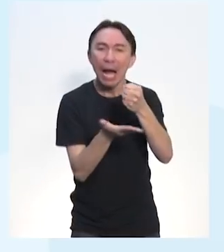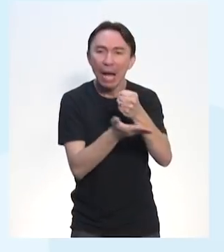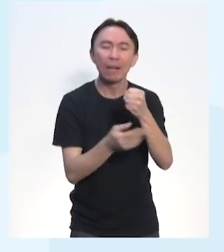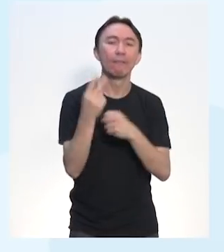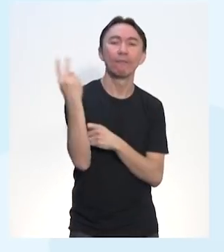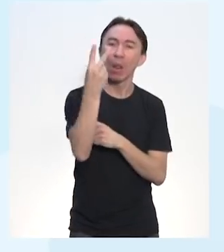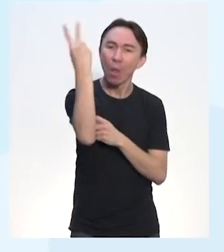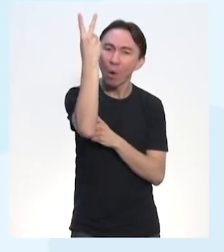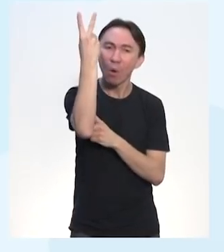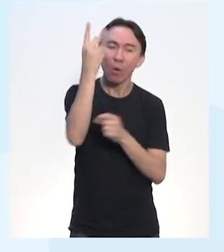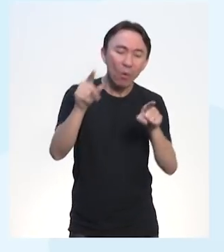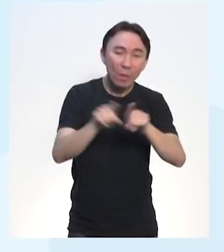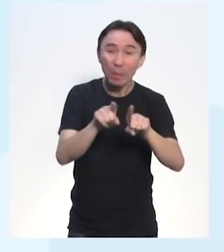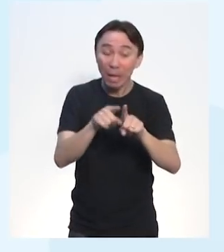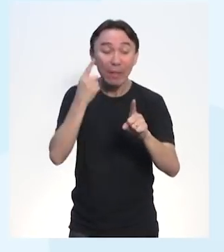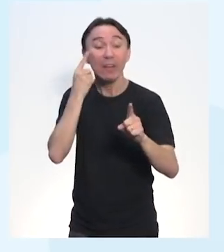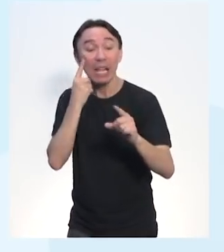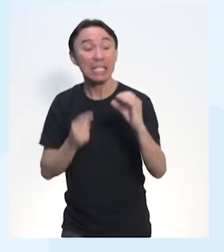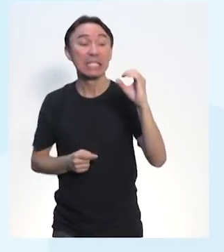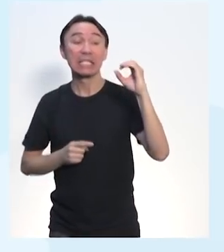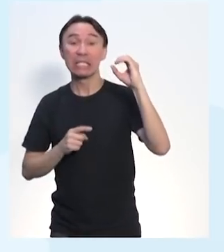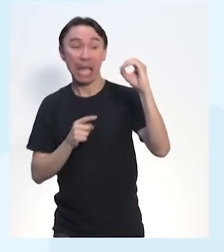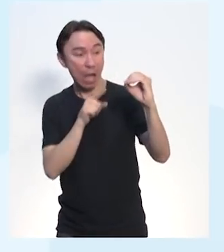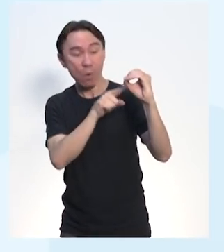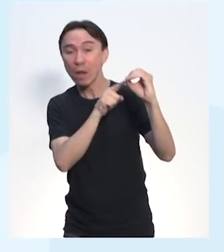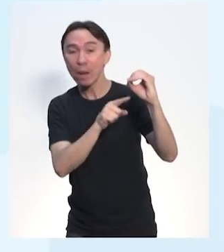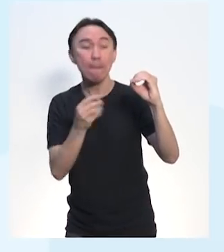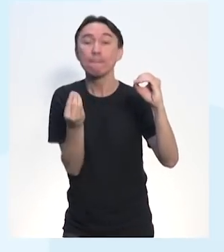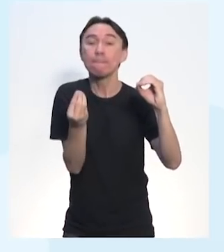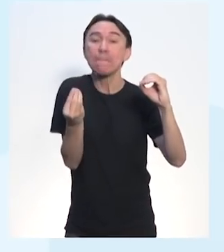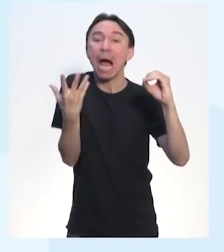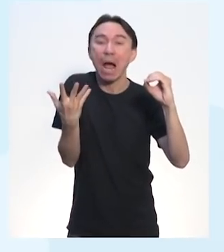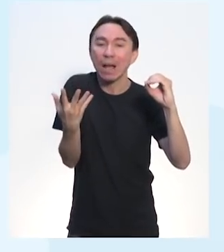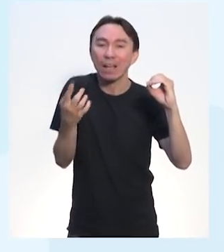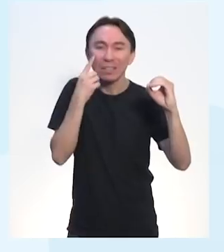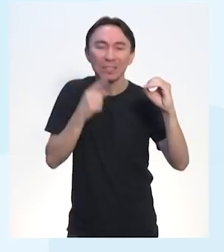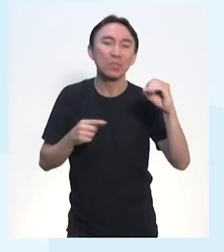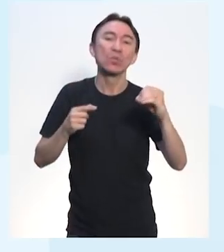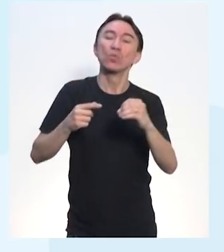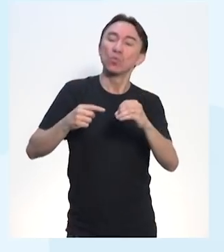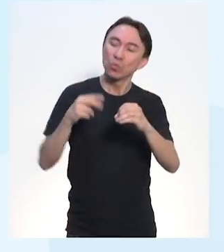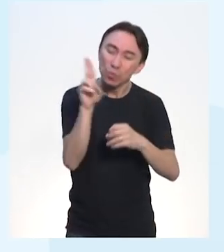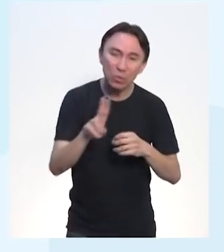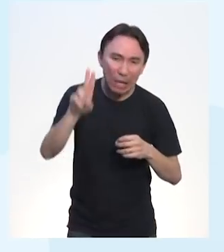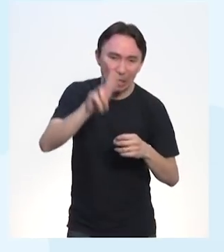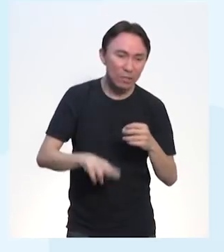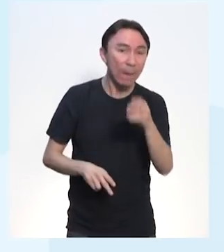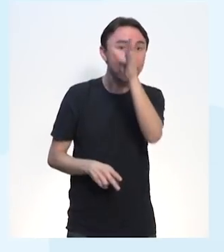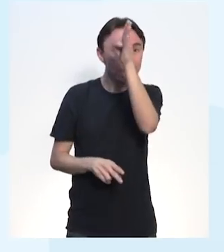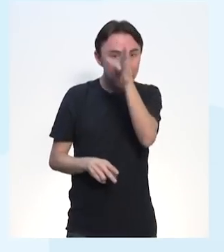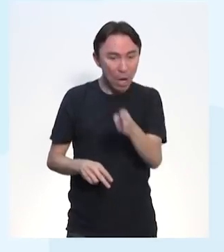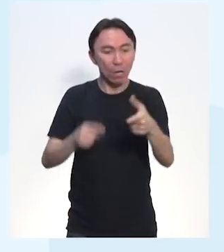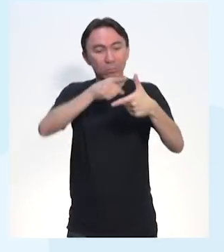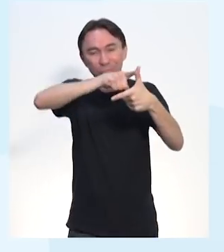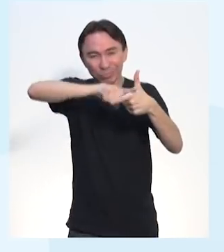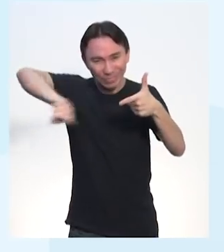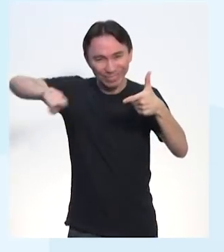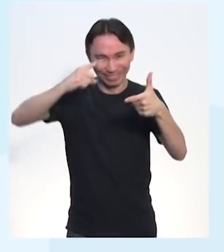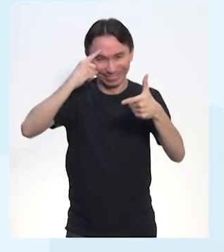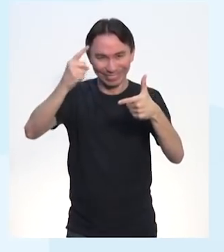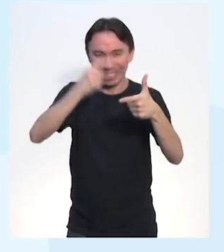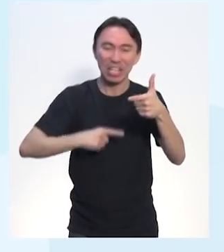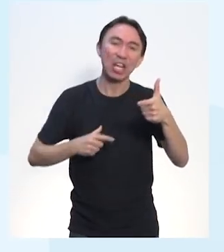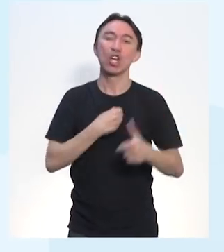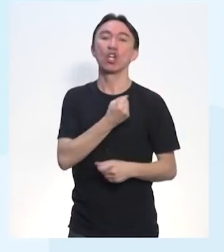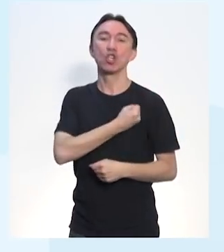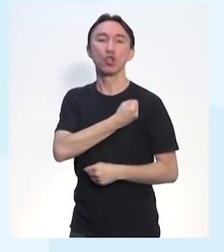do zero, utilizando inclusive a composição e decomposição de números naturais e números relacionados, né,